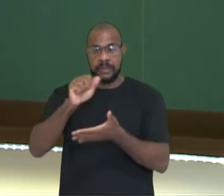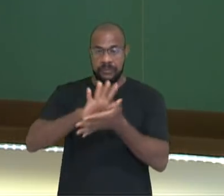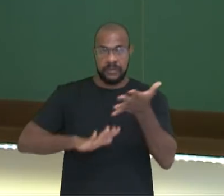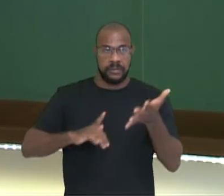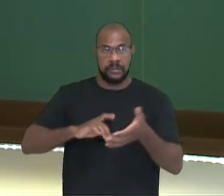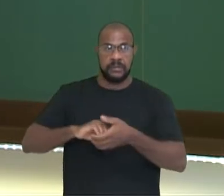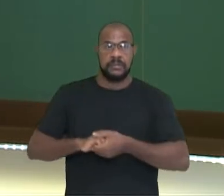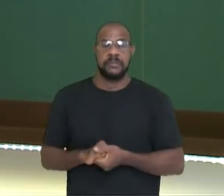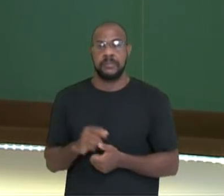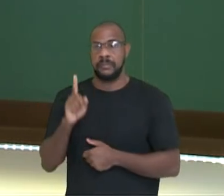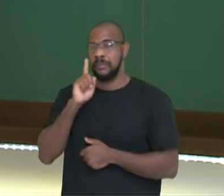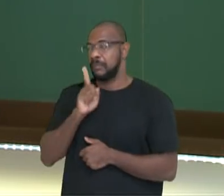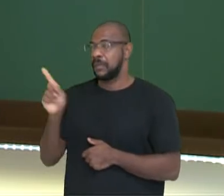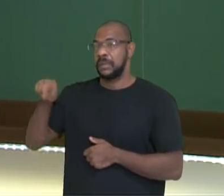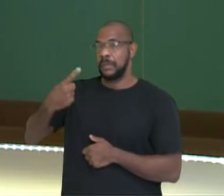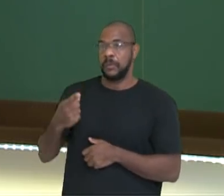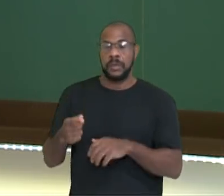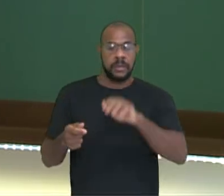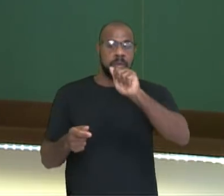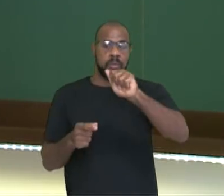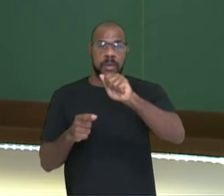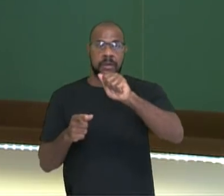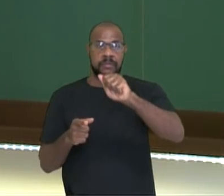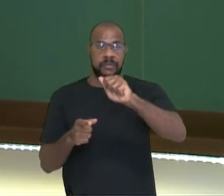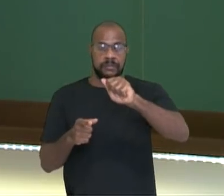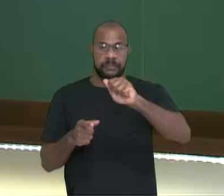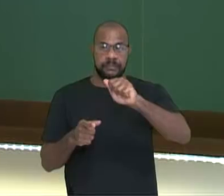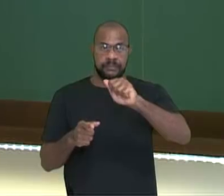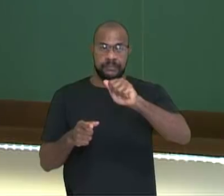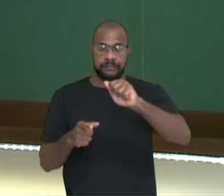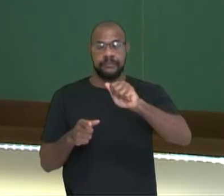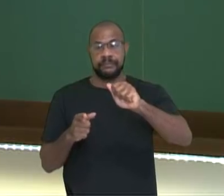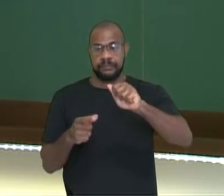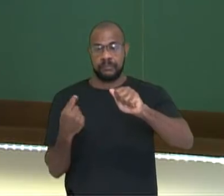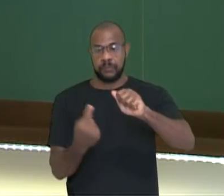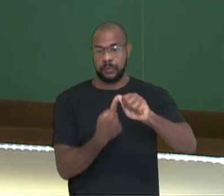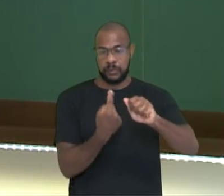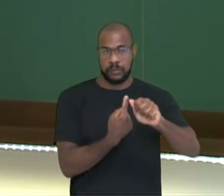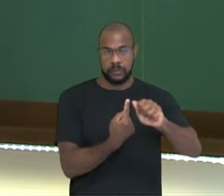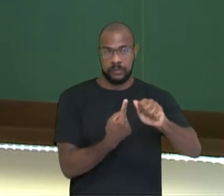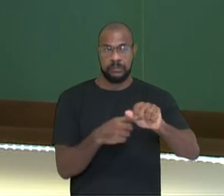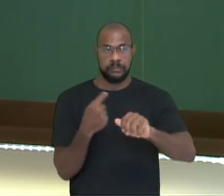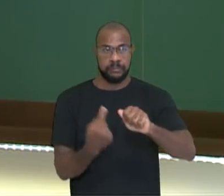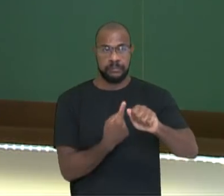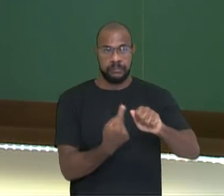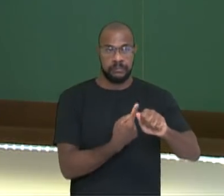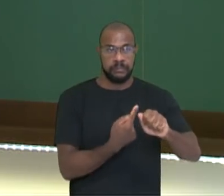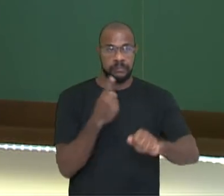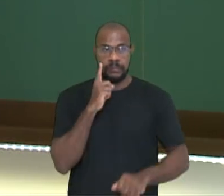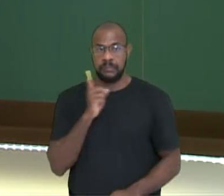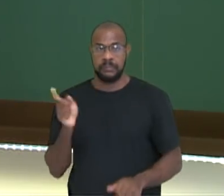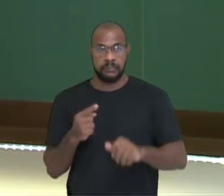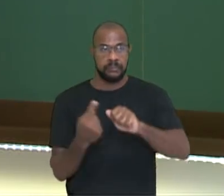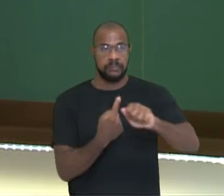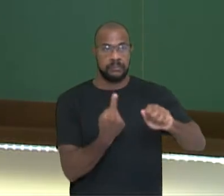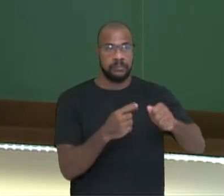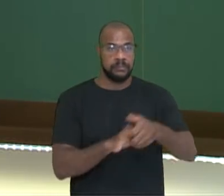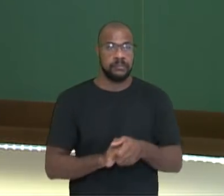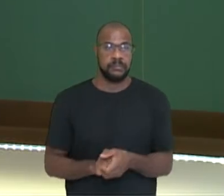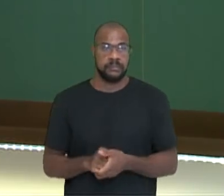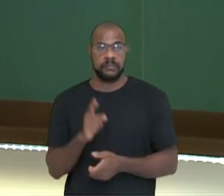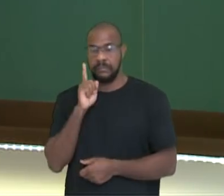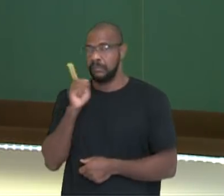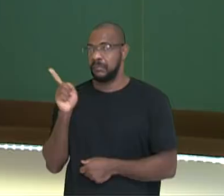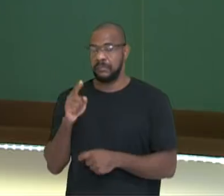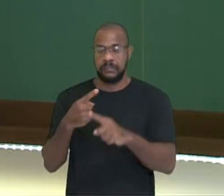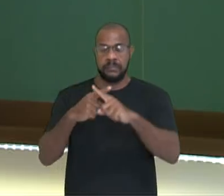eu vou isolar o alfa, porque a minha pergunta é qual é o ângulo central. Na hora que eu isolo o alfa, π dividido por π é 1, 2 dividido